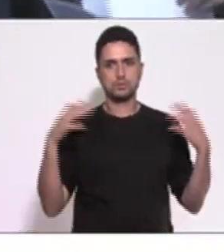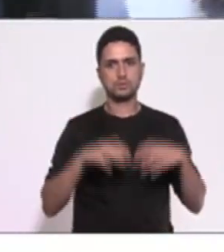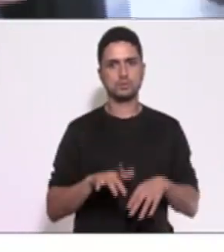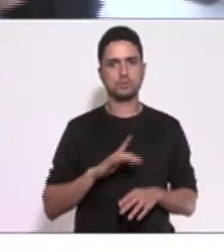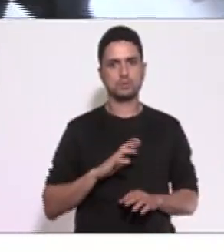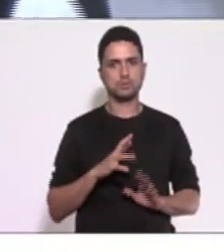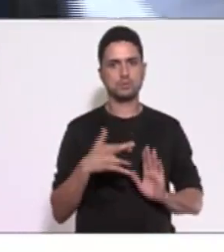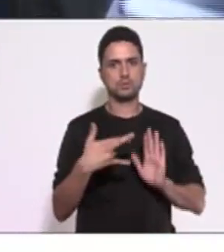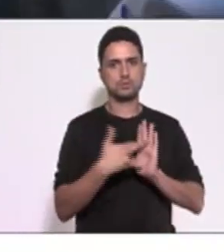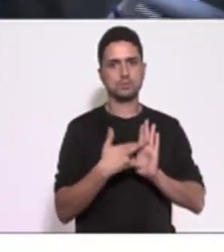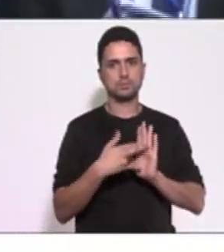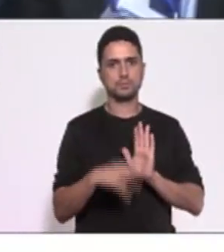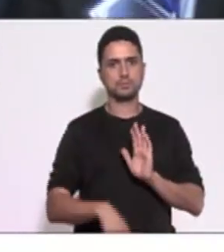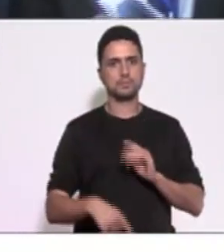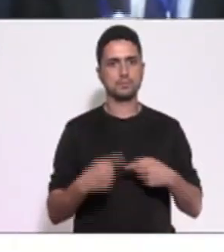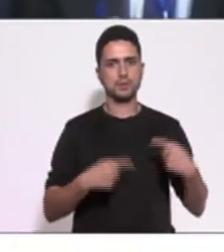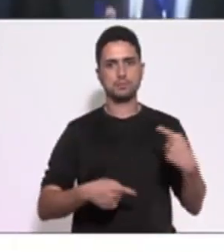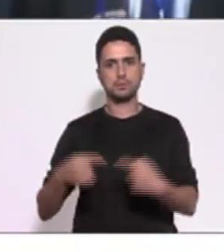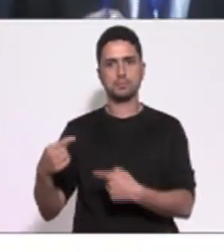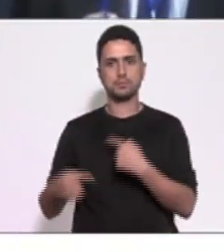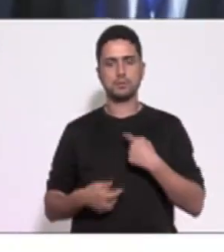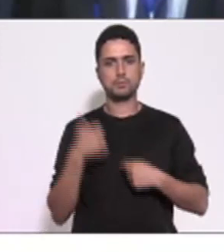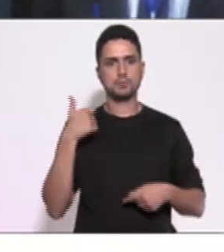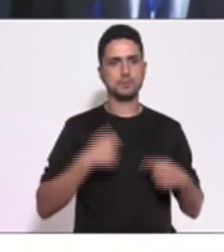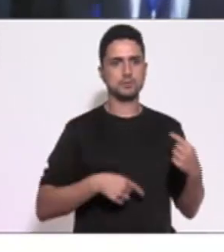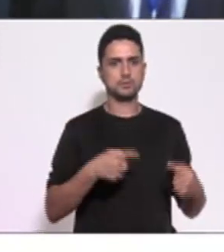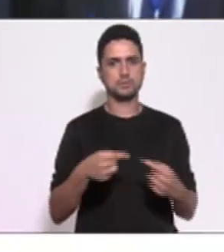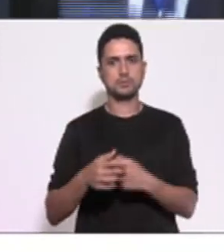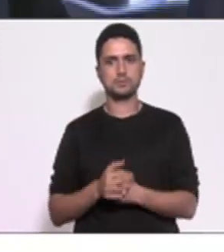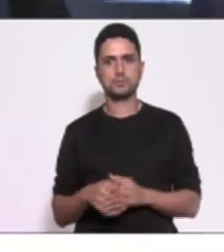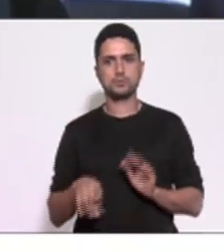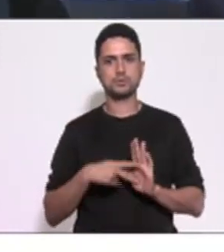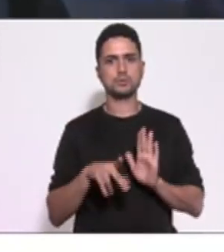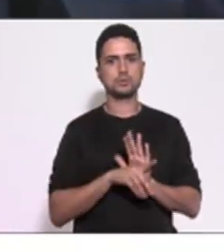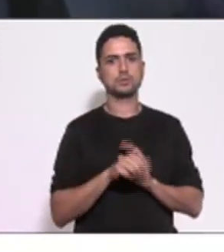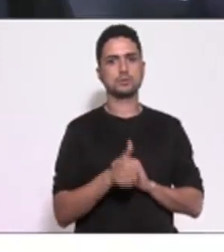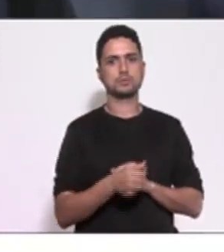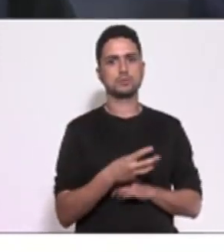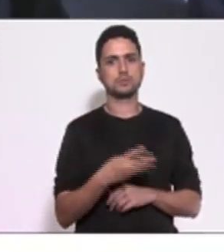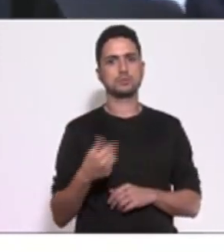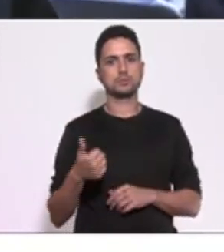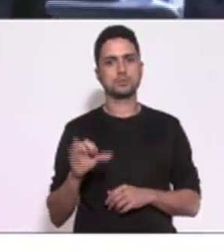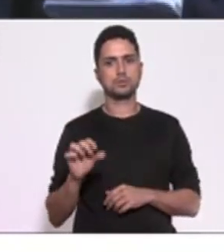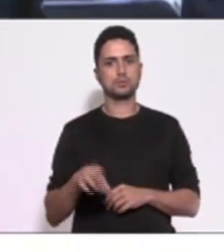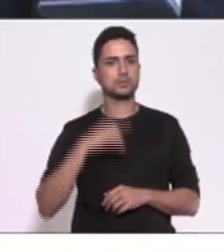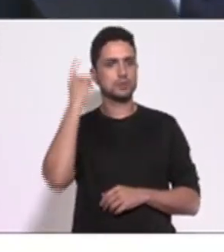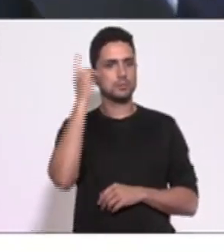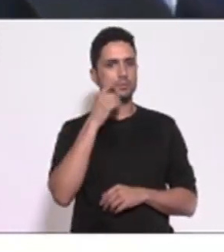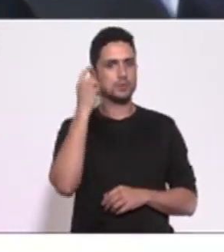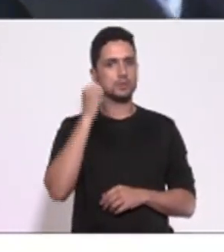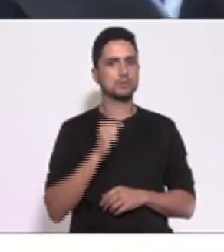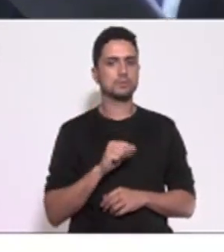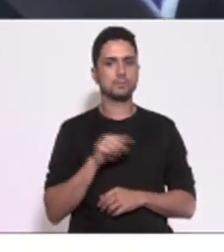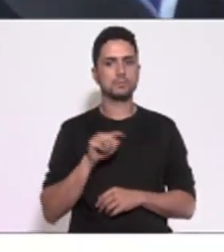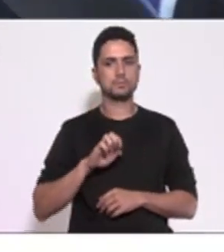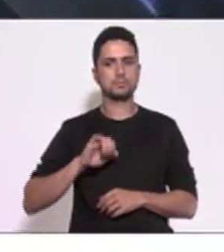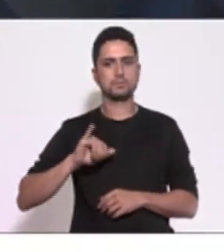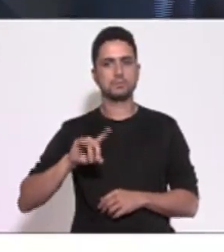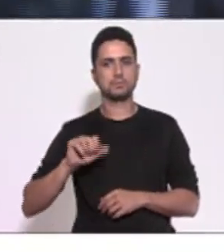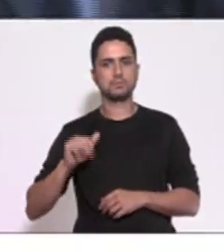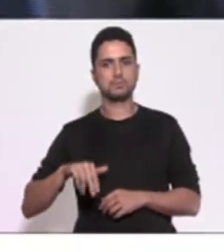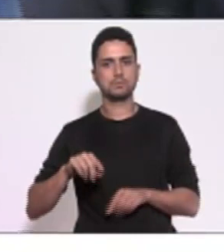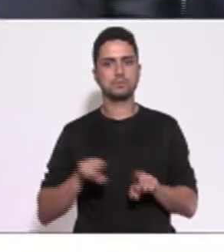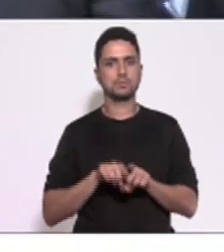Interno, em tramitação ordinária, em votação, em primeira discussão, projeto de lei 133/2019, de autoria dos deputados Eidan Lula e Gustavo